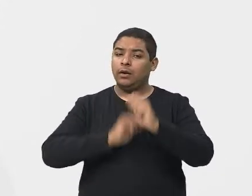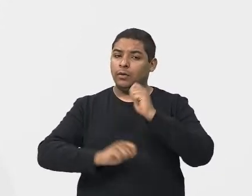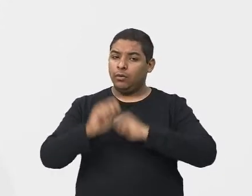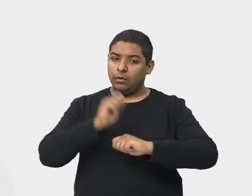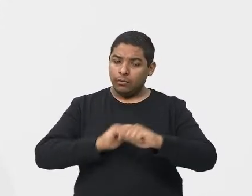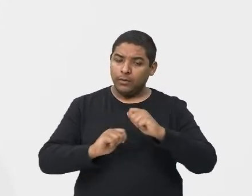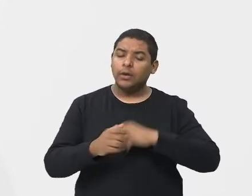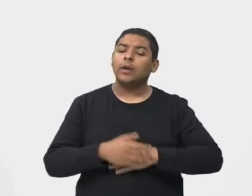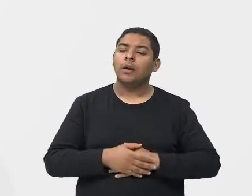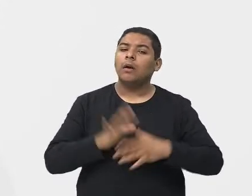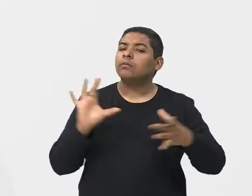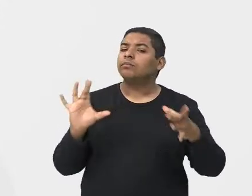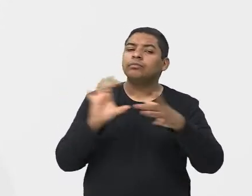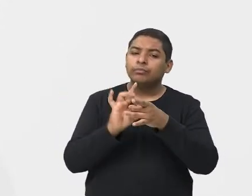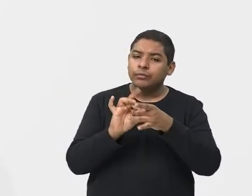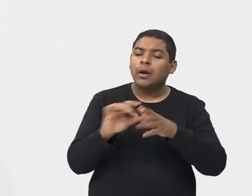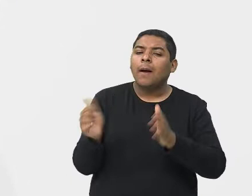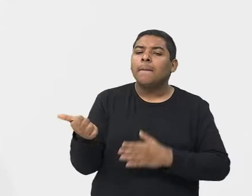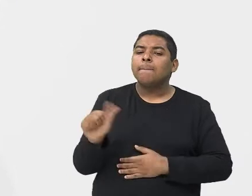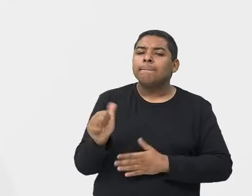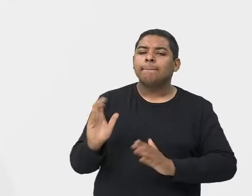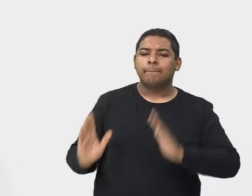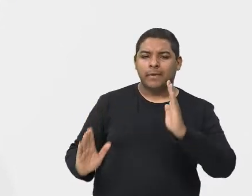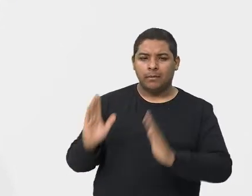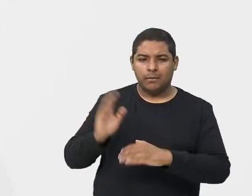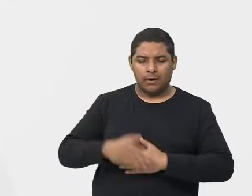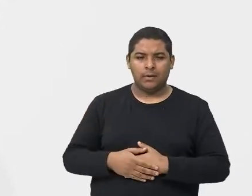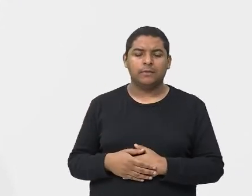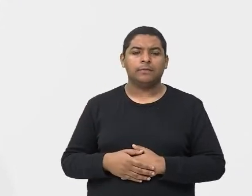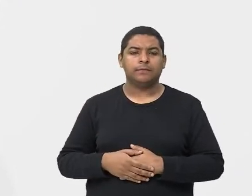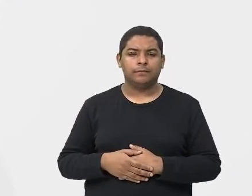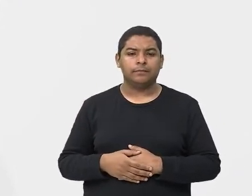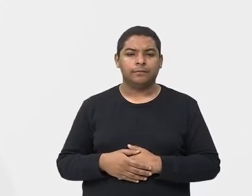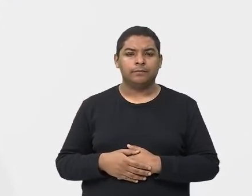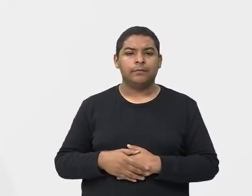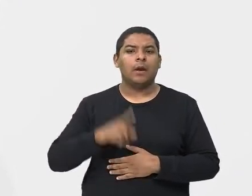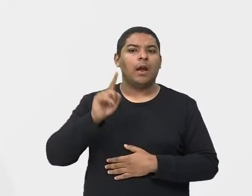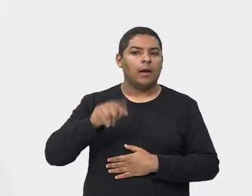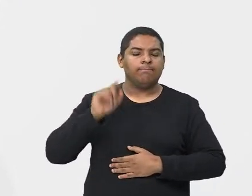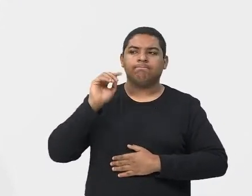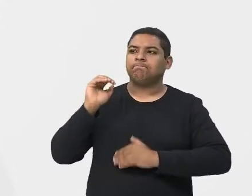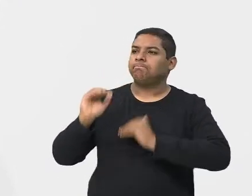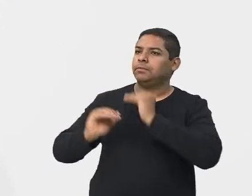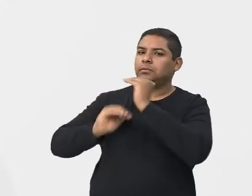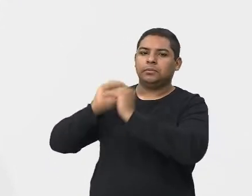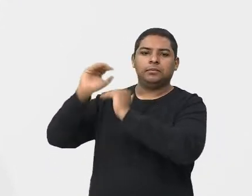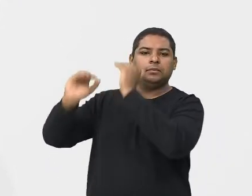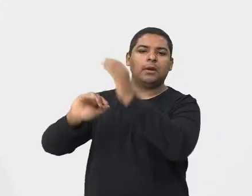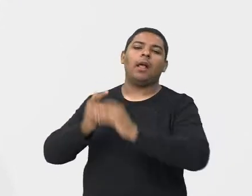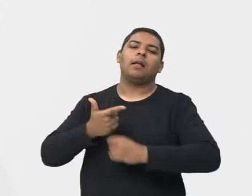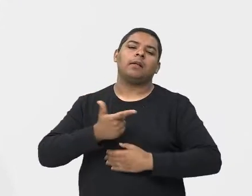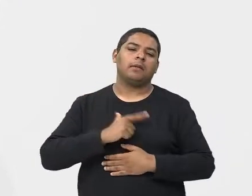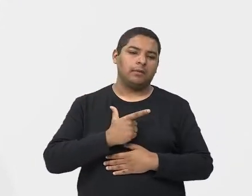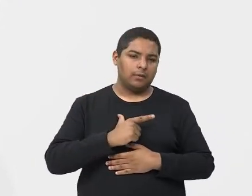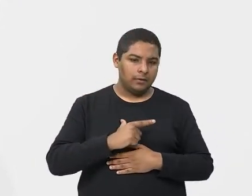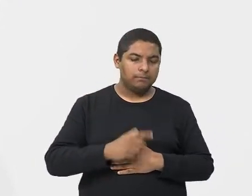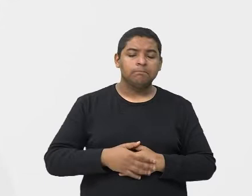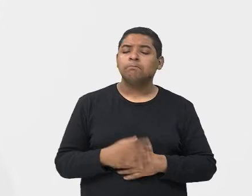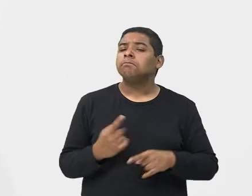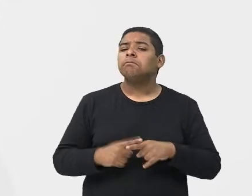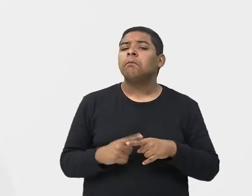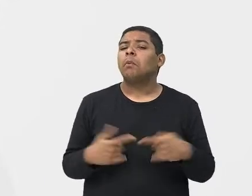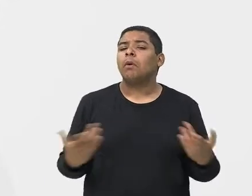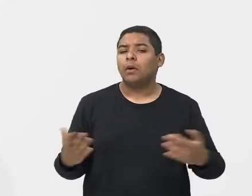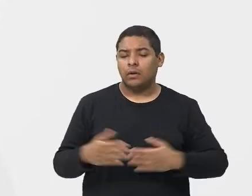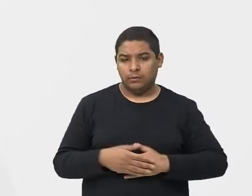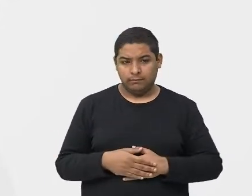ao setor primário, que vai ser a agricultura, que vai ser muito desenvolvido ali na Austrália. Por quê? Ela